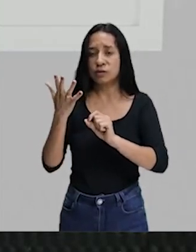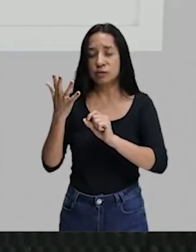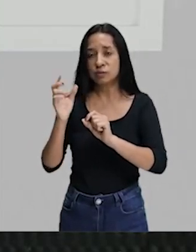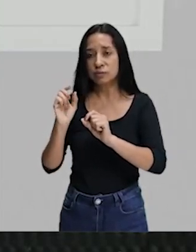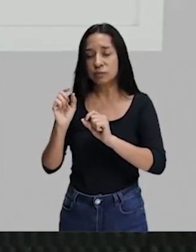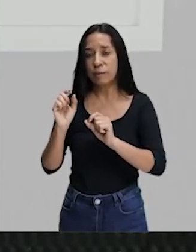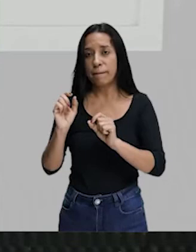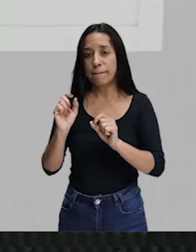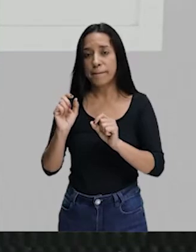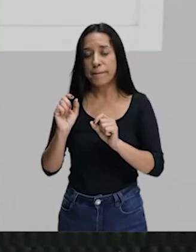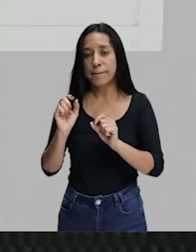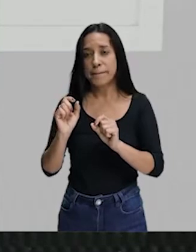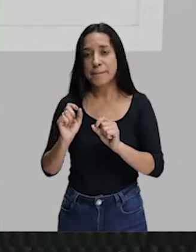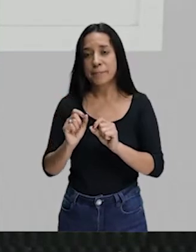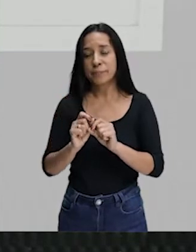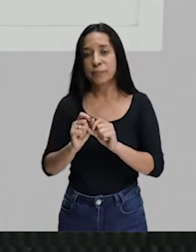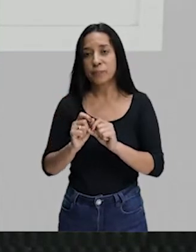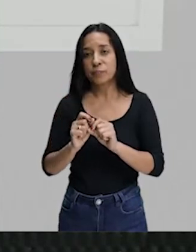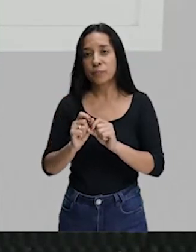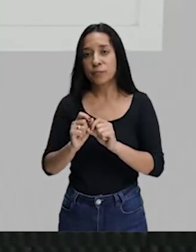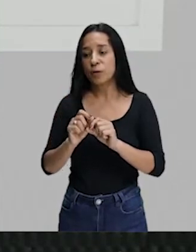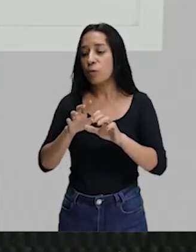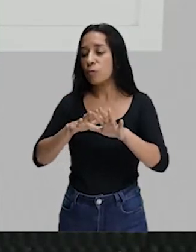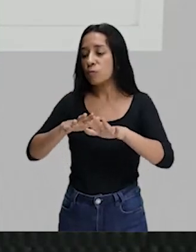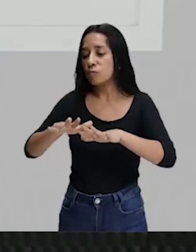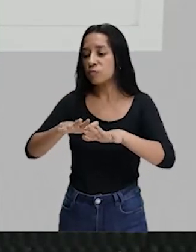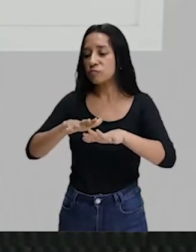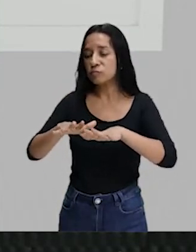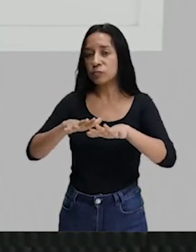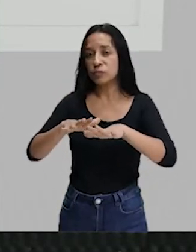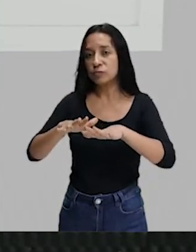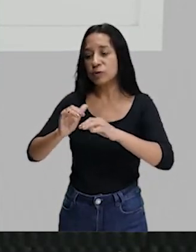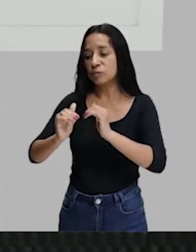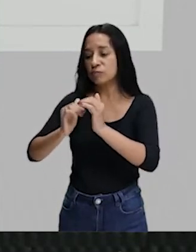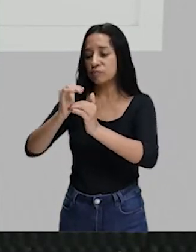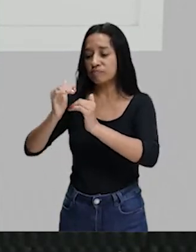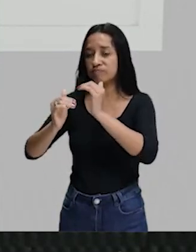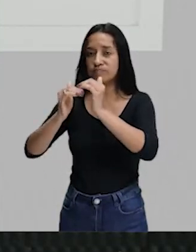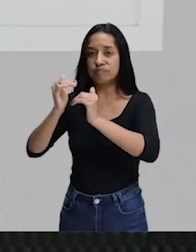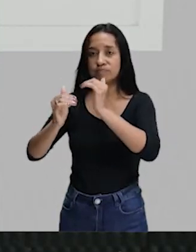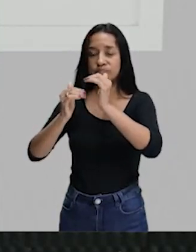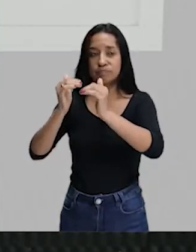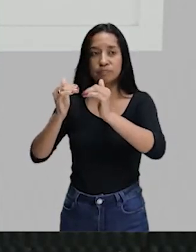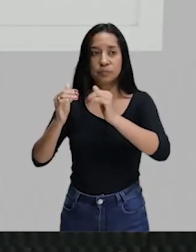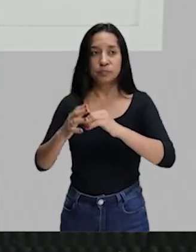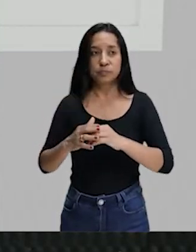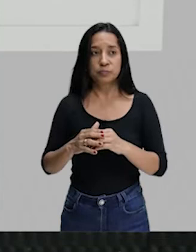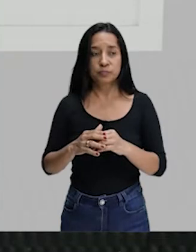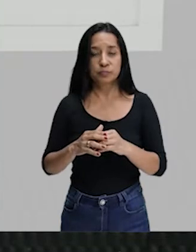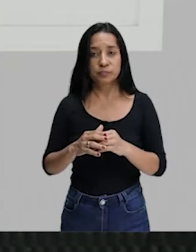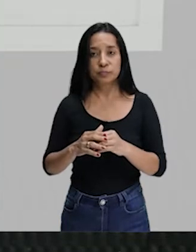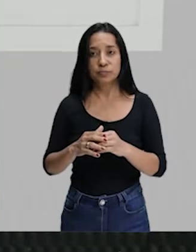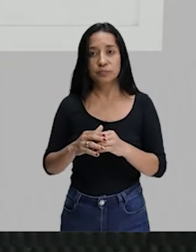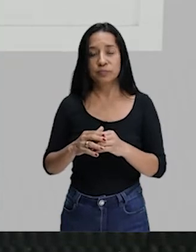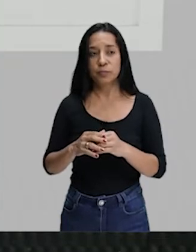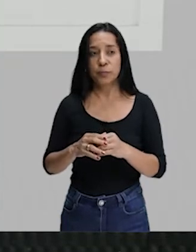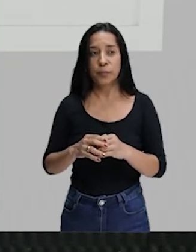né? Um movimento de vibração em cadeia, certo? De tal forma